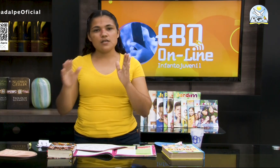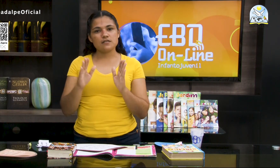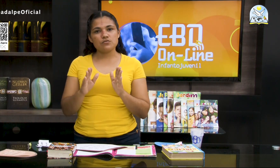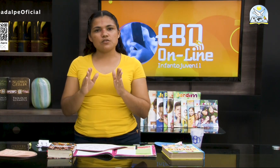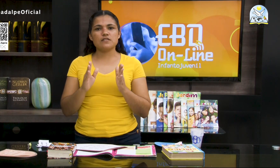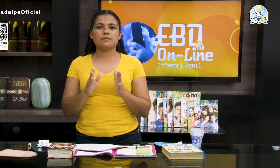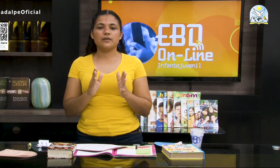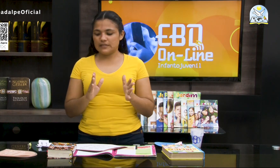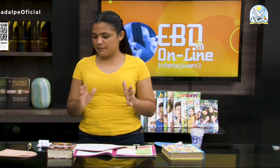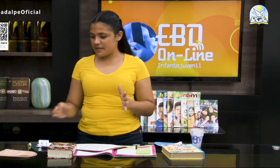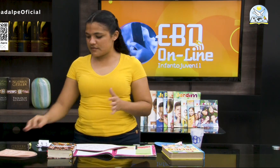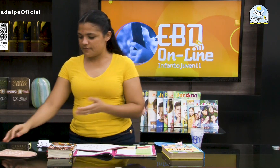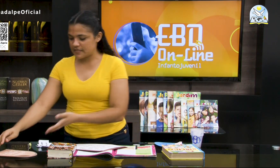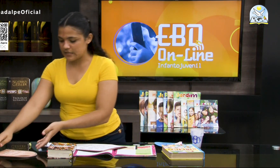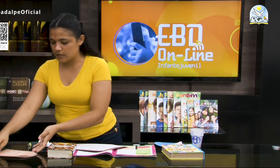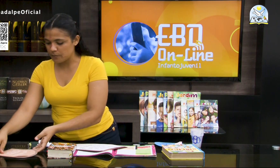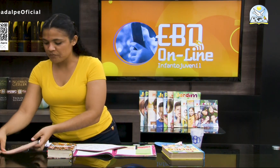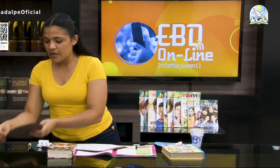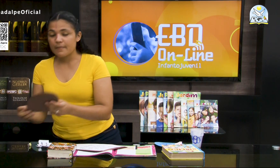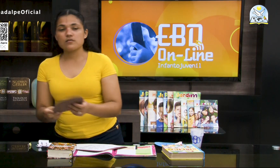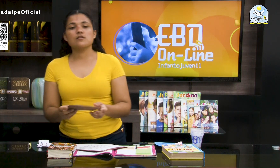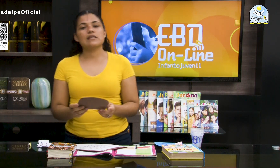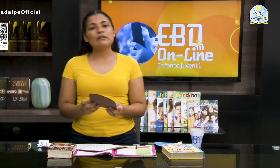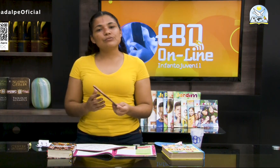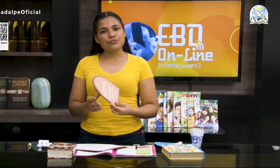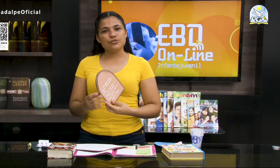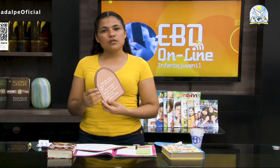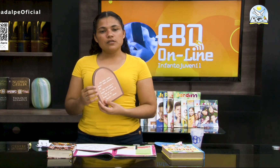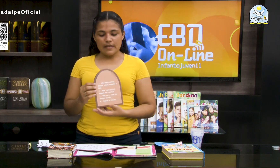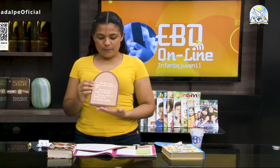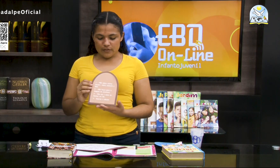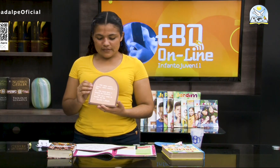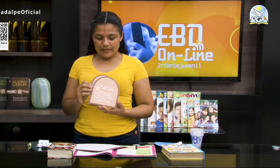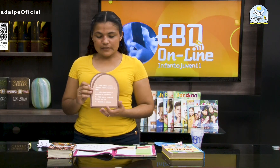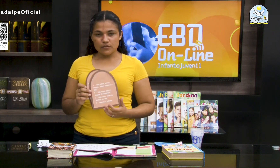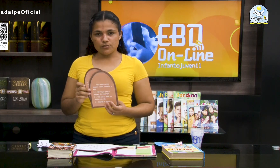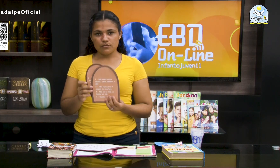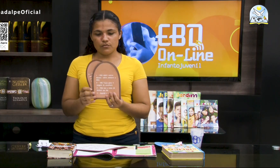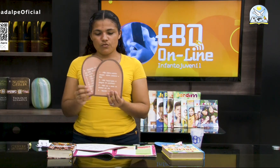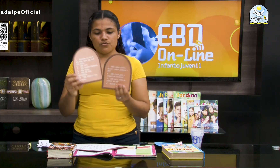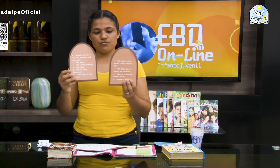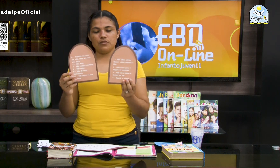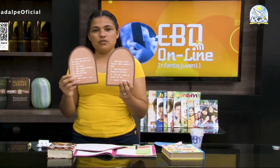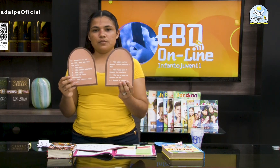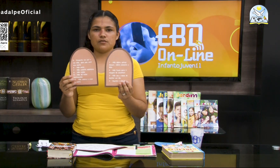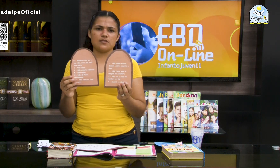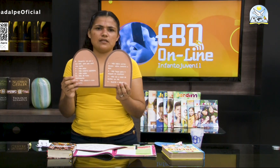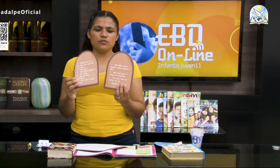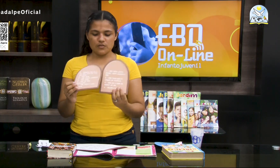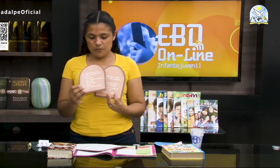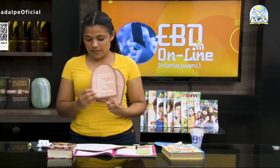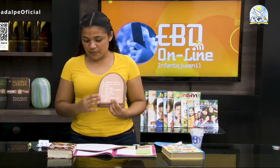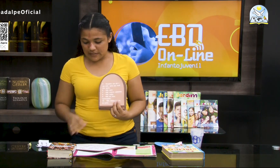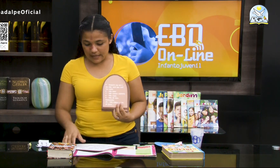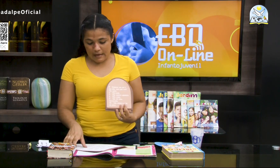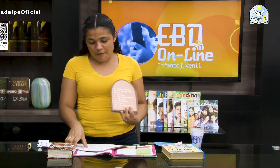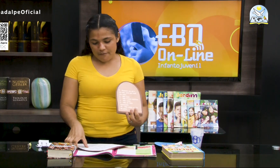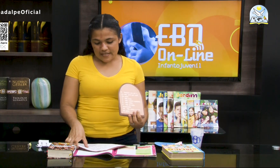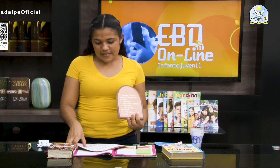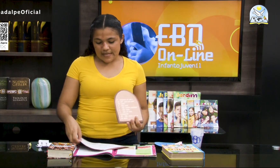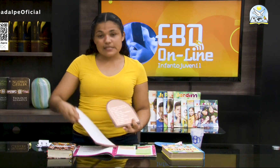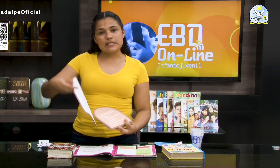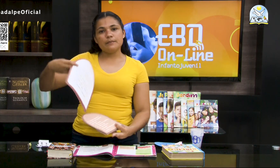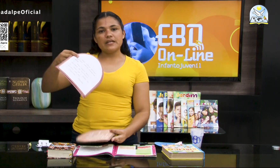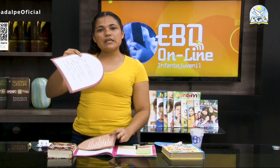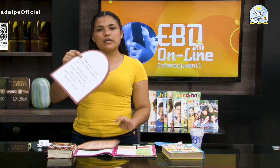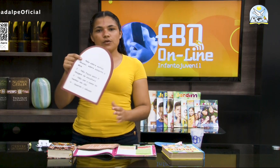uns menorzinhos que você pode estar fazendo para os seus alunos, tá? Pode estar dando o conjuntinho para os seus alunos e você pode até